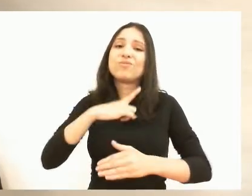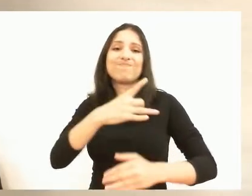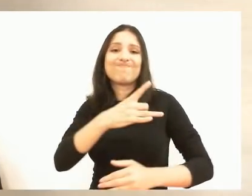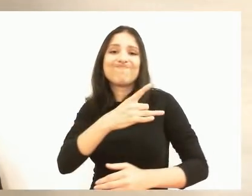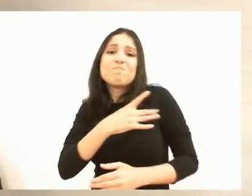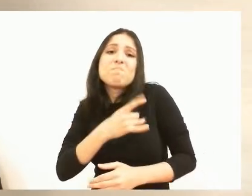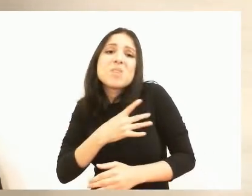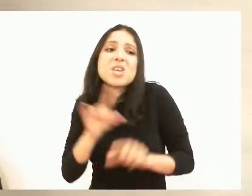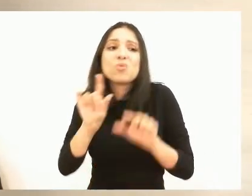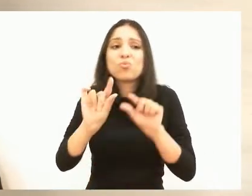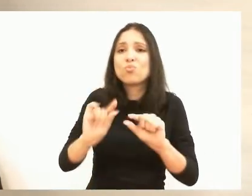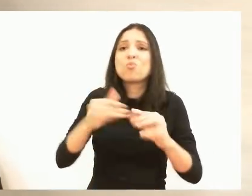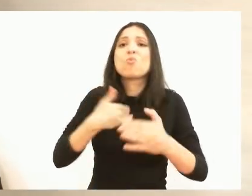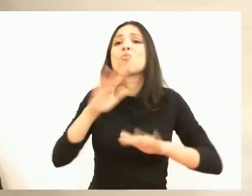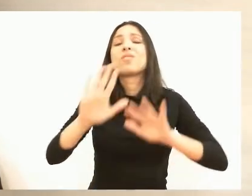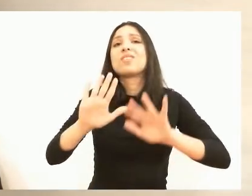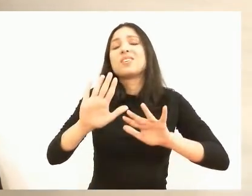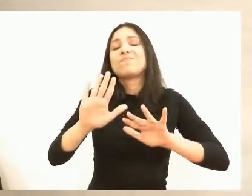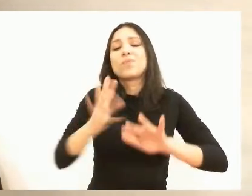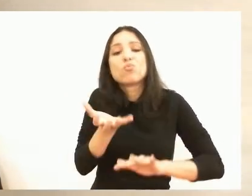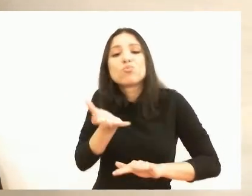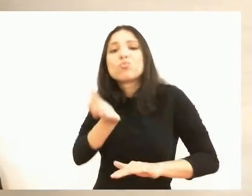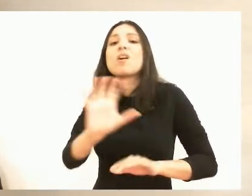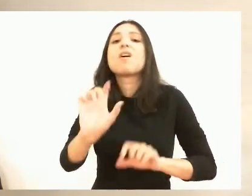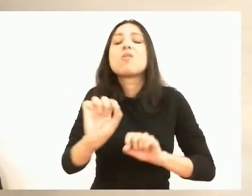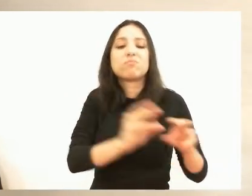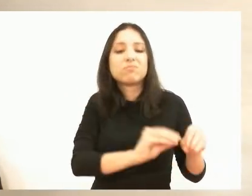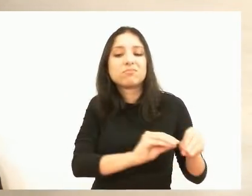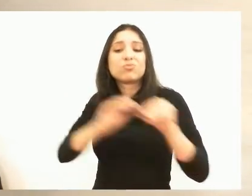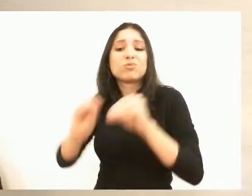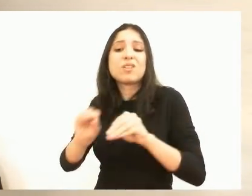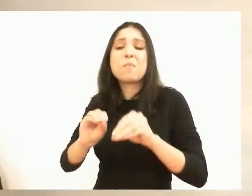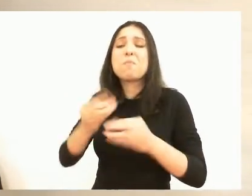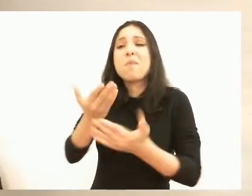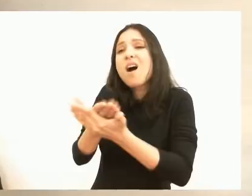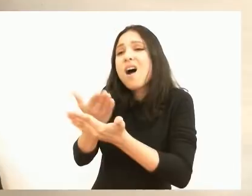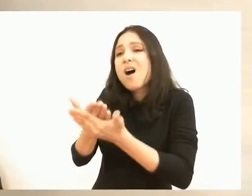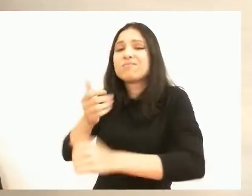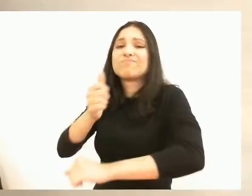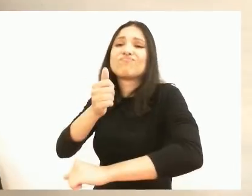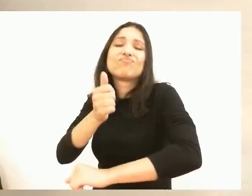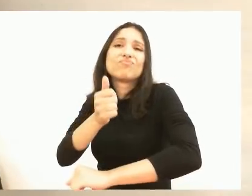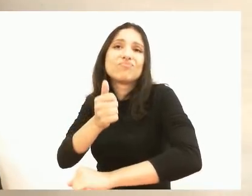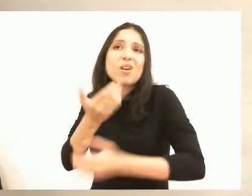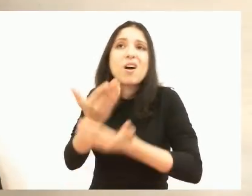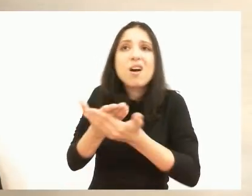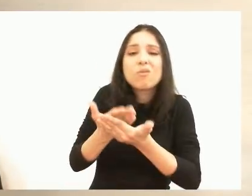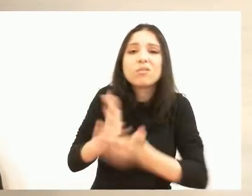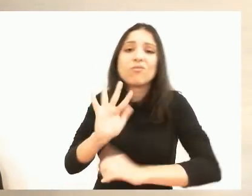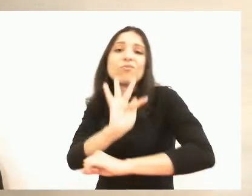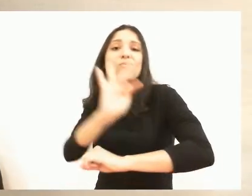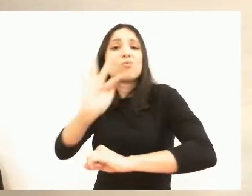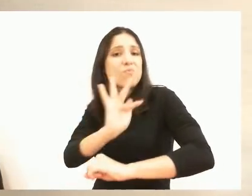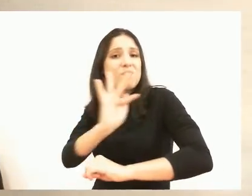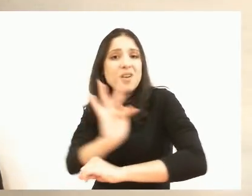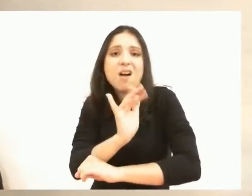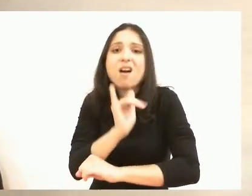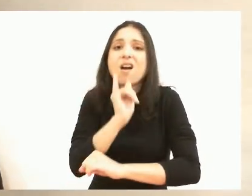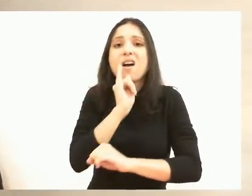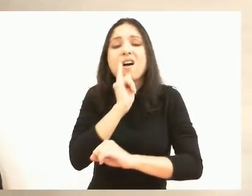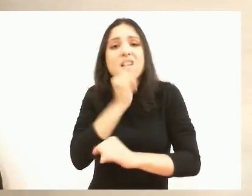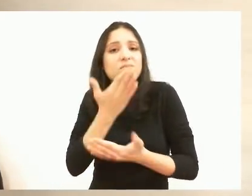como não querendo já formatar movimentos e já entrar num um